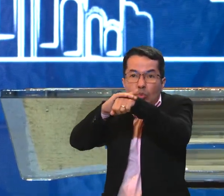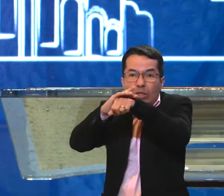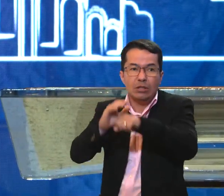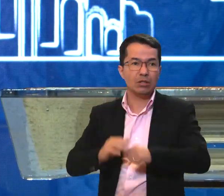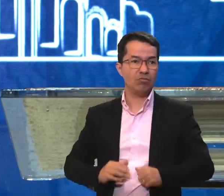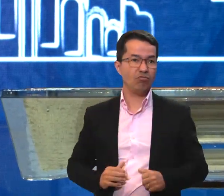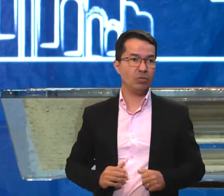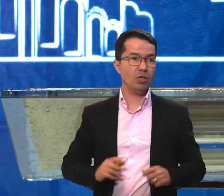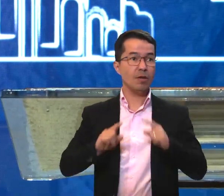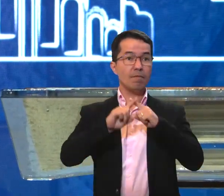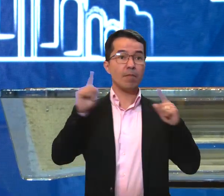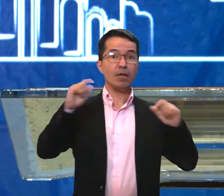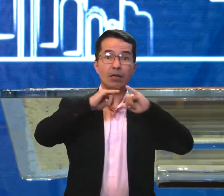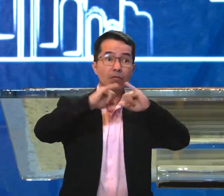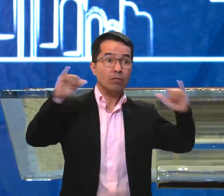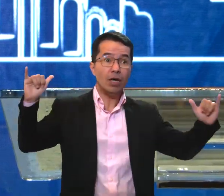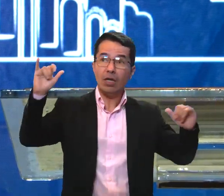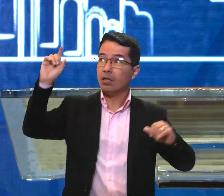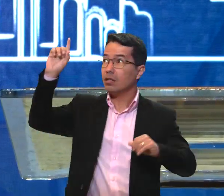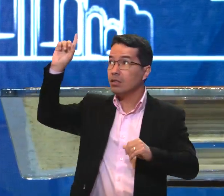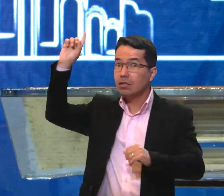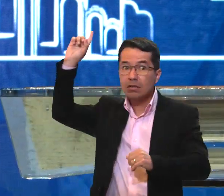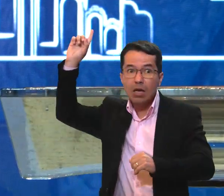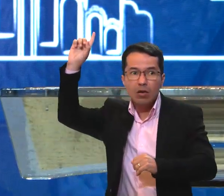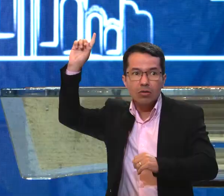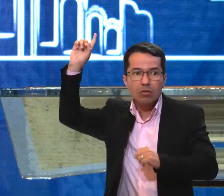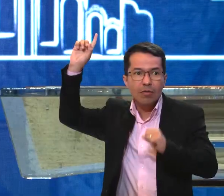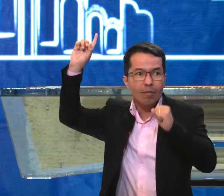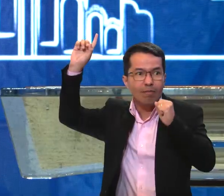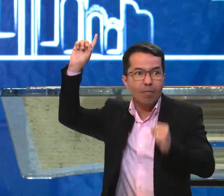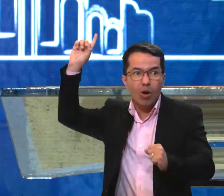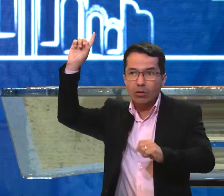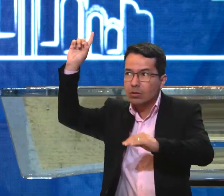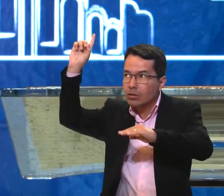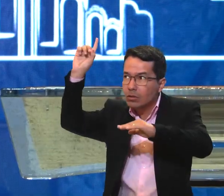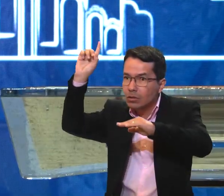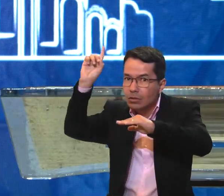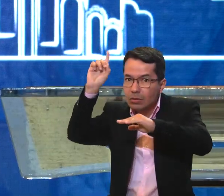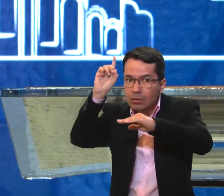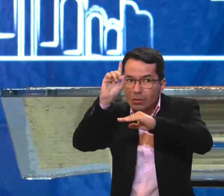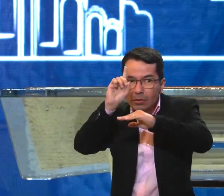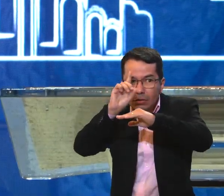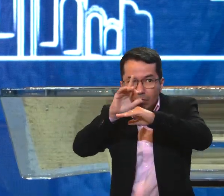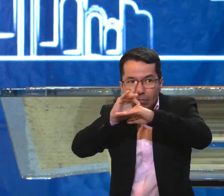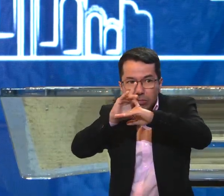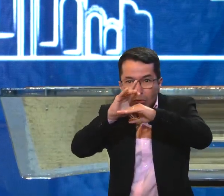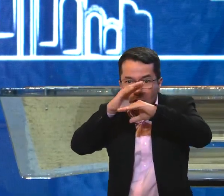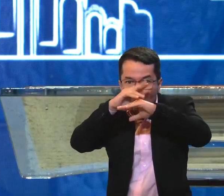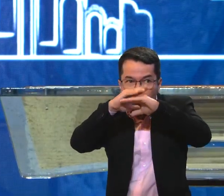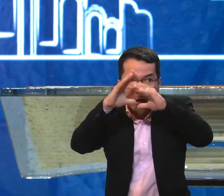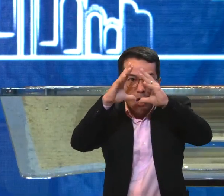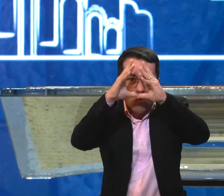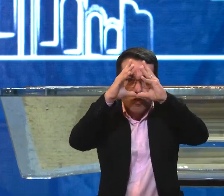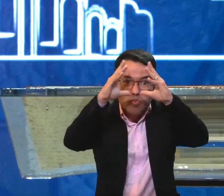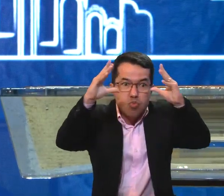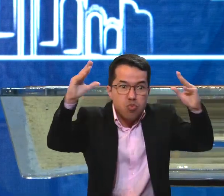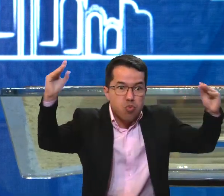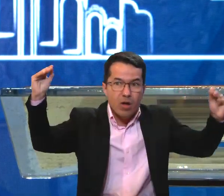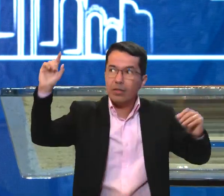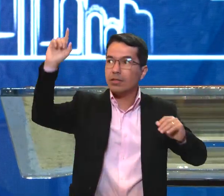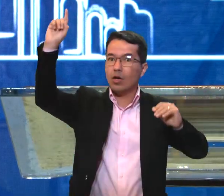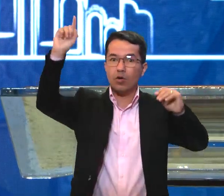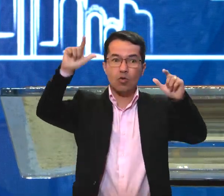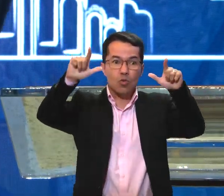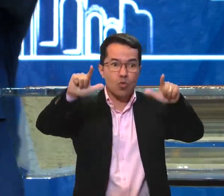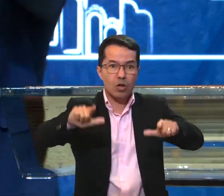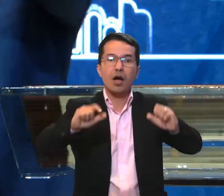que trata as feridas das nações. Ele não cura só pessoas, Ele cura lugares. Você